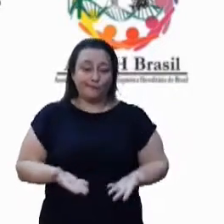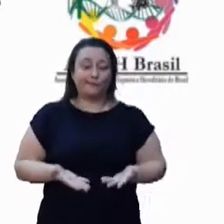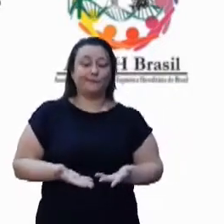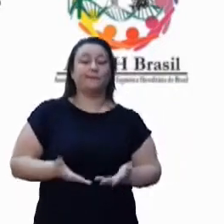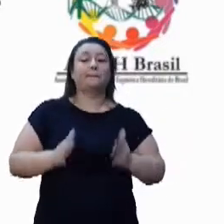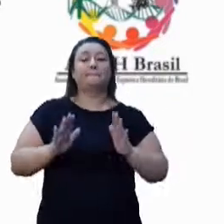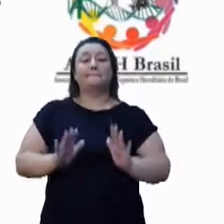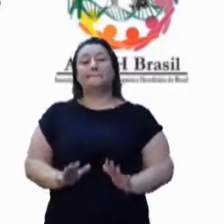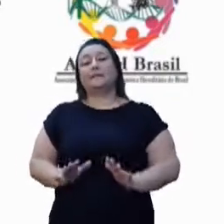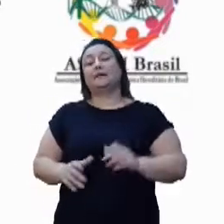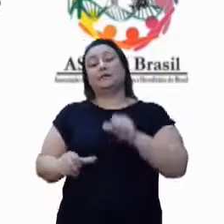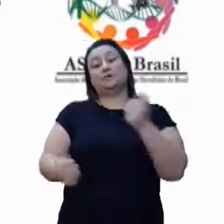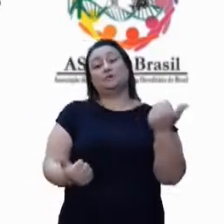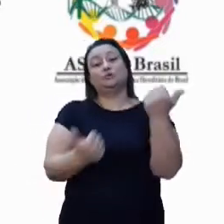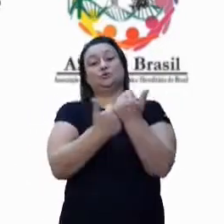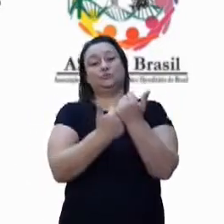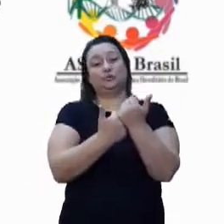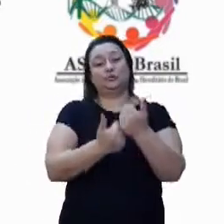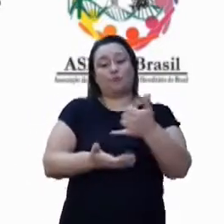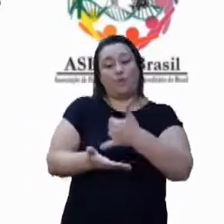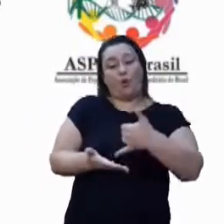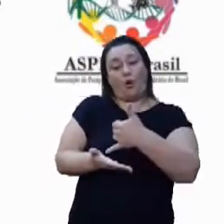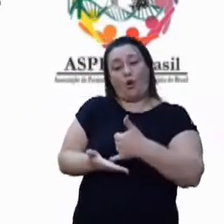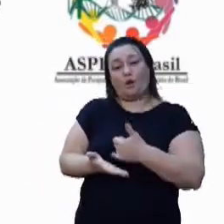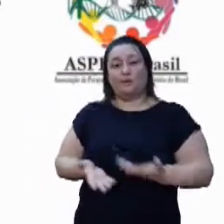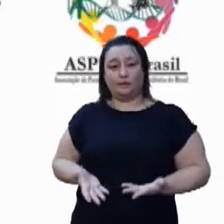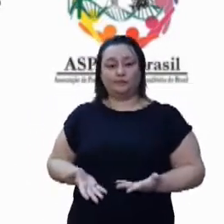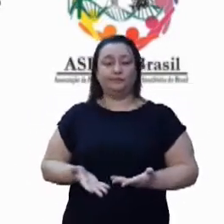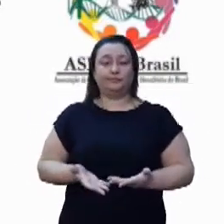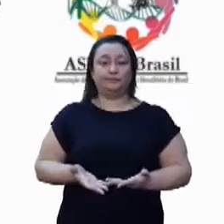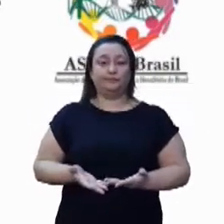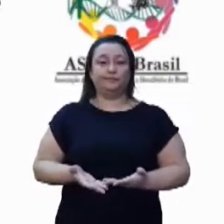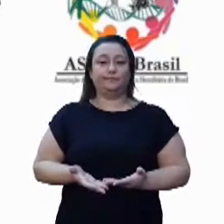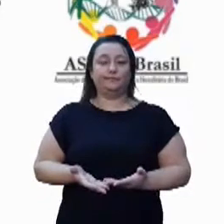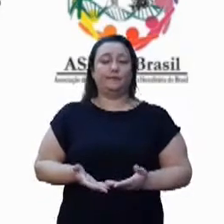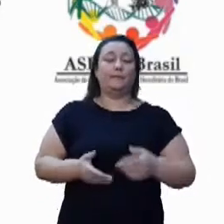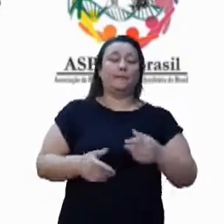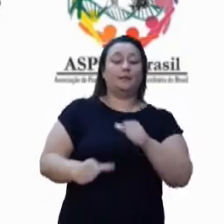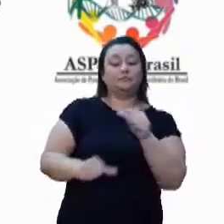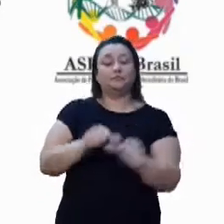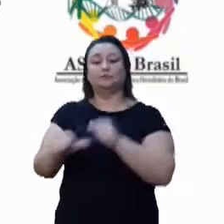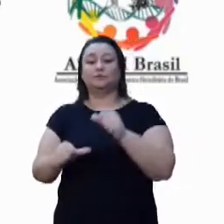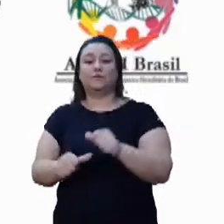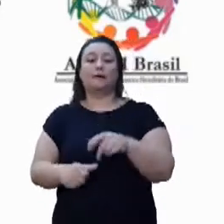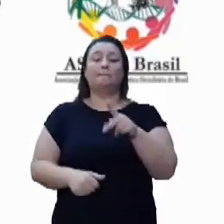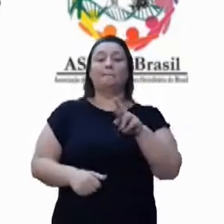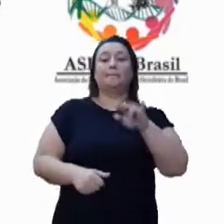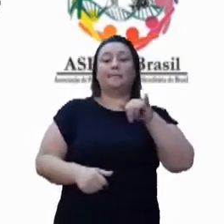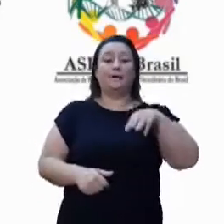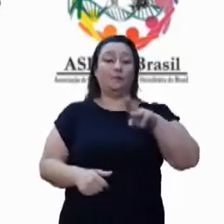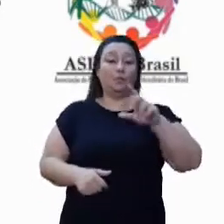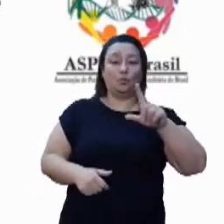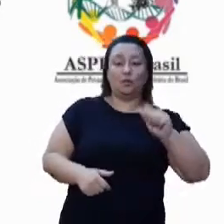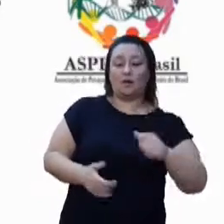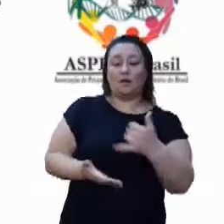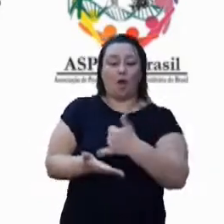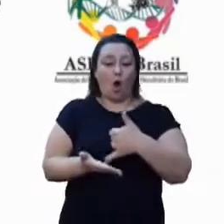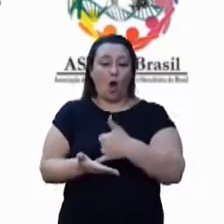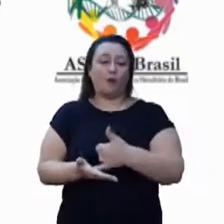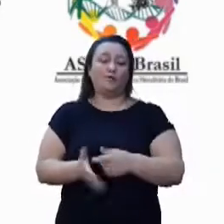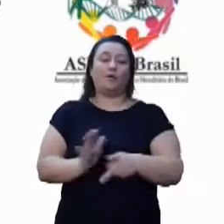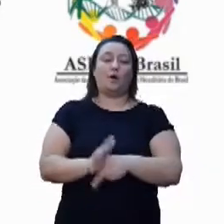lipídios e trocar aqueles lipídios de ácidos graxos de cadeia longa por cadeia média, né? Os de cadeia longa seriam aqueles óleos